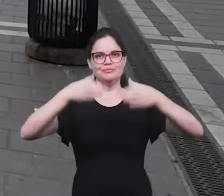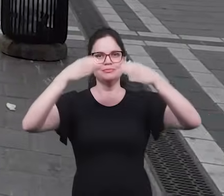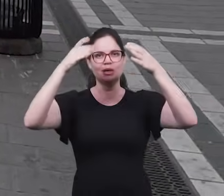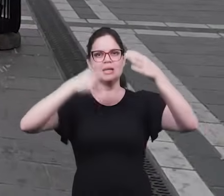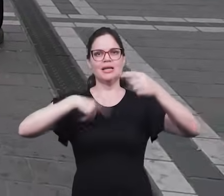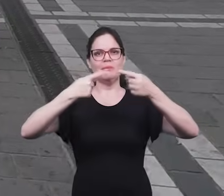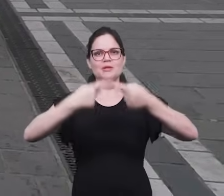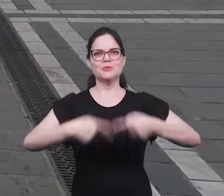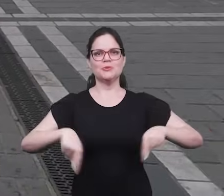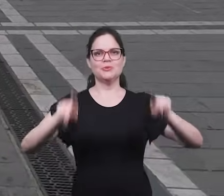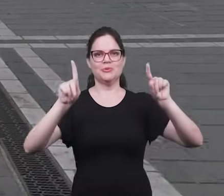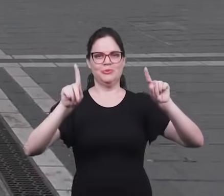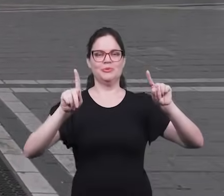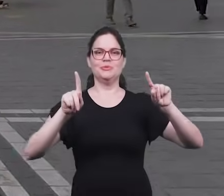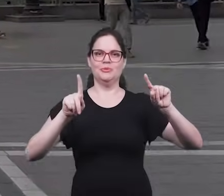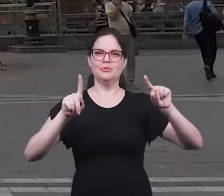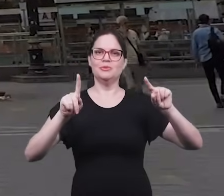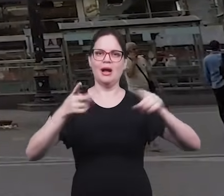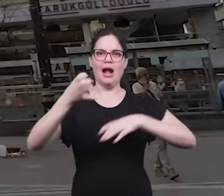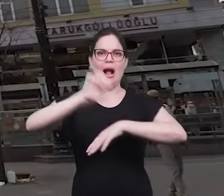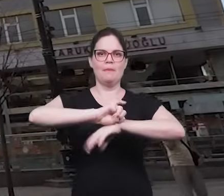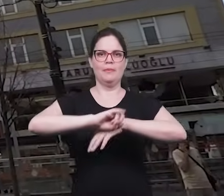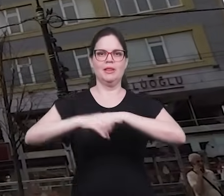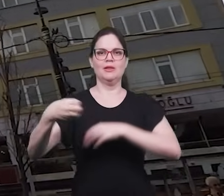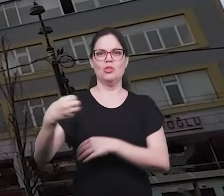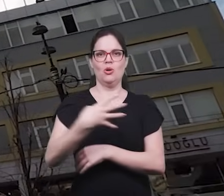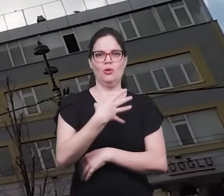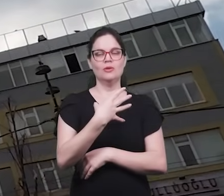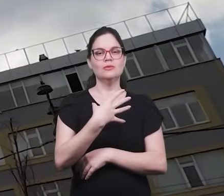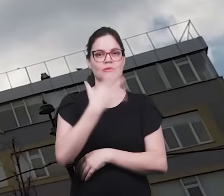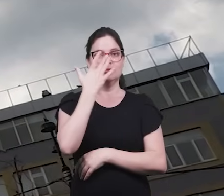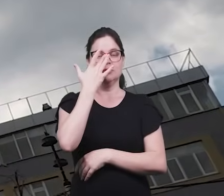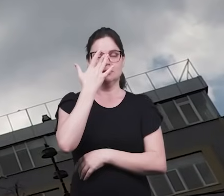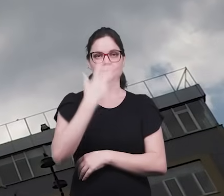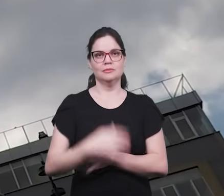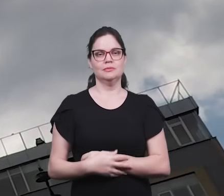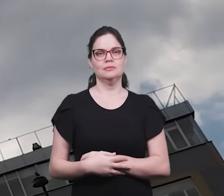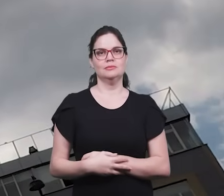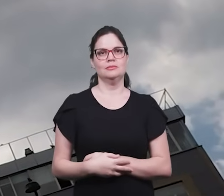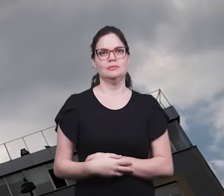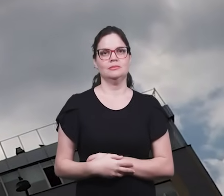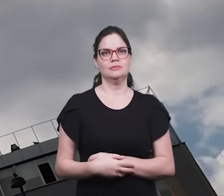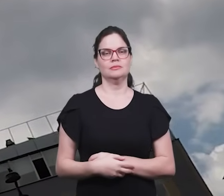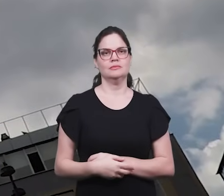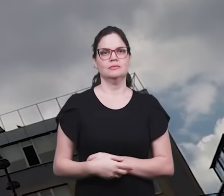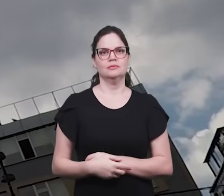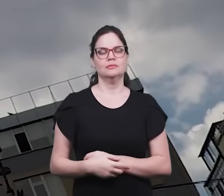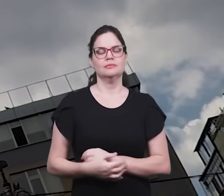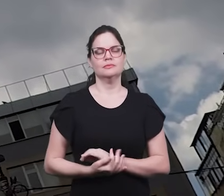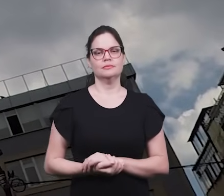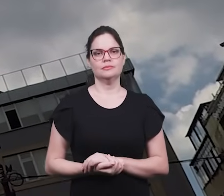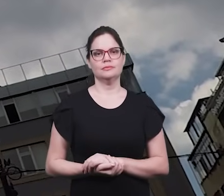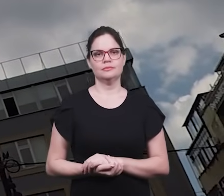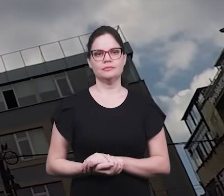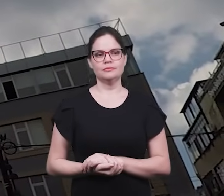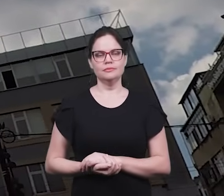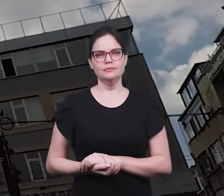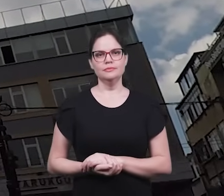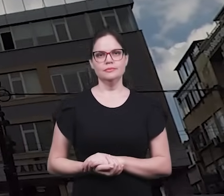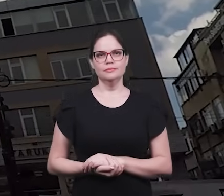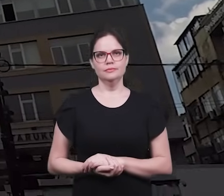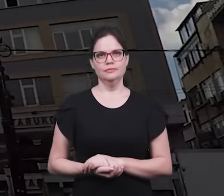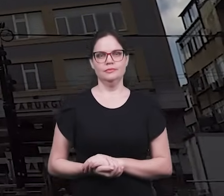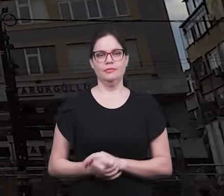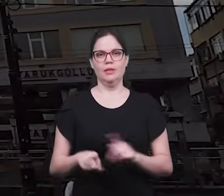uma inauguração de Constantinopla, né? A capital do Império Bizantino do